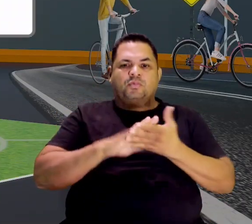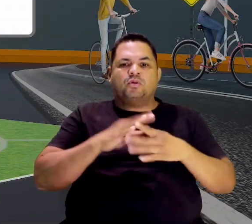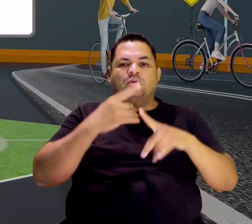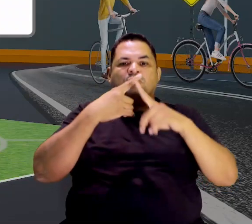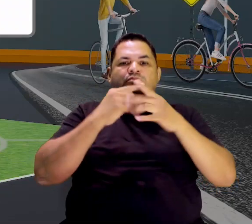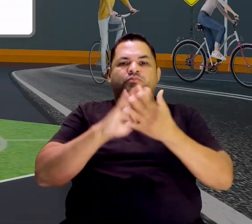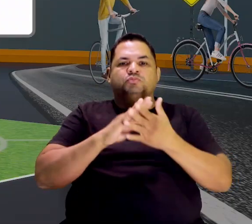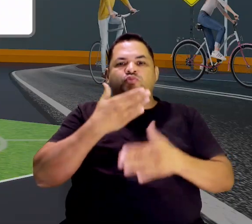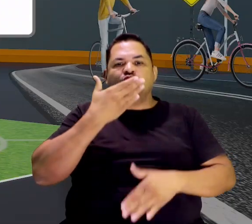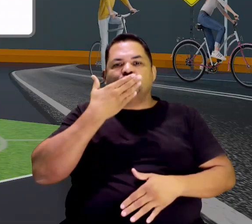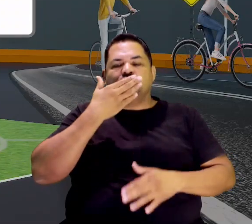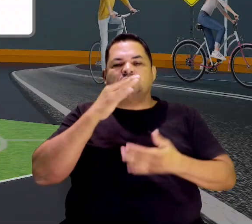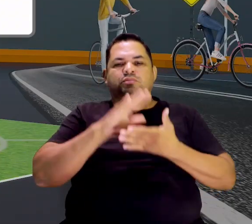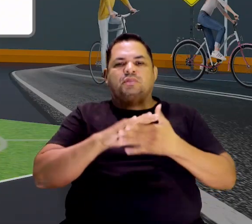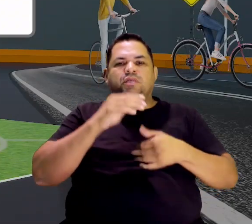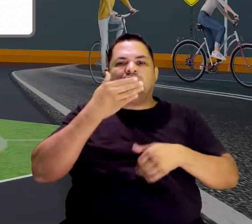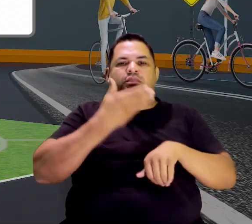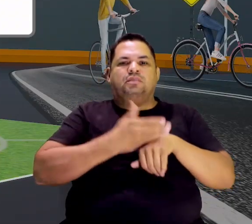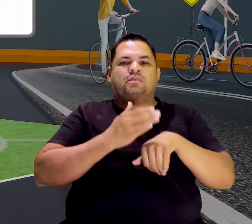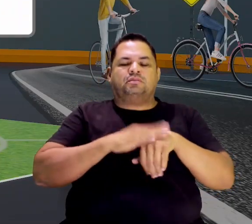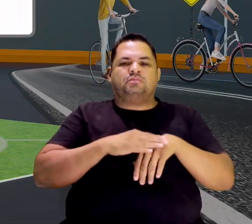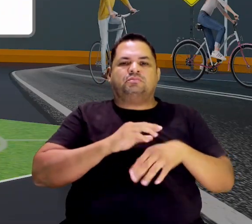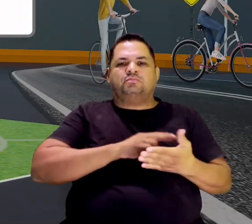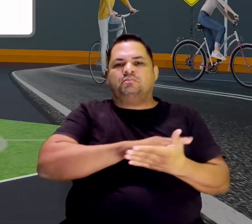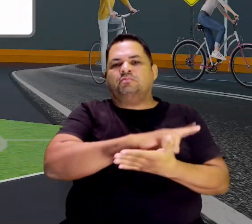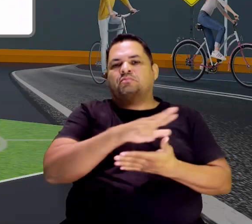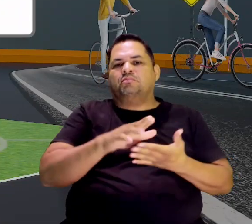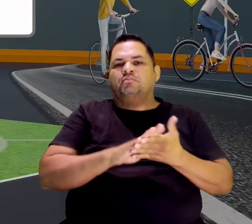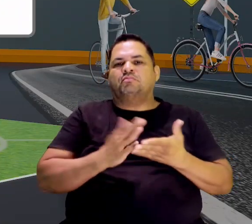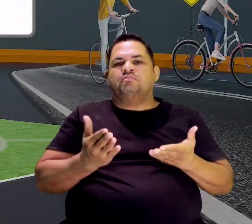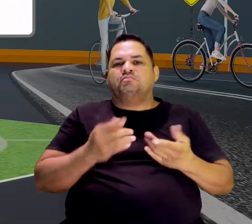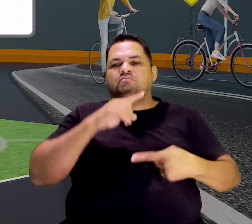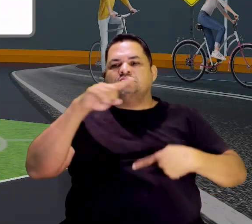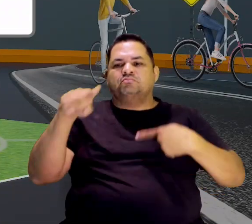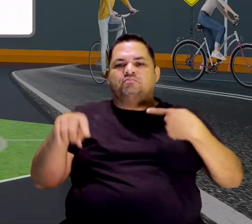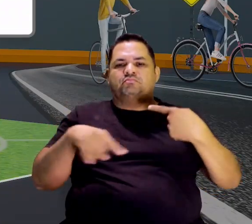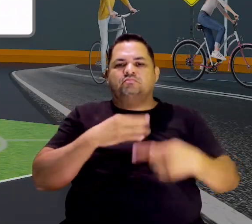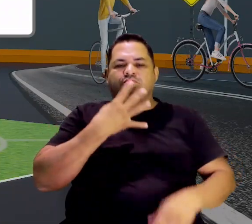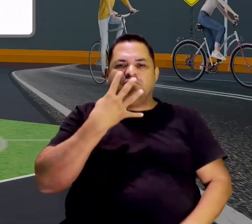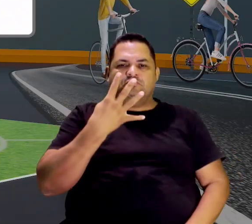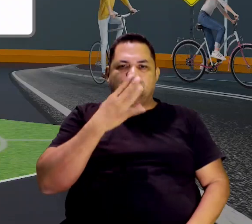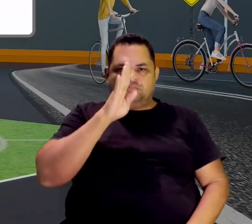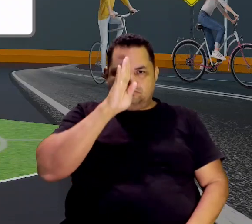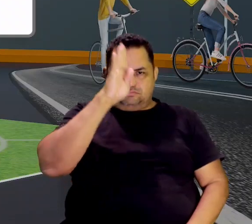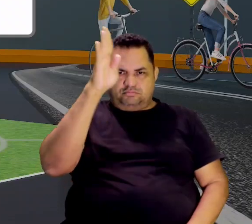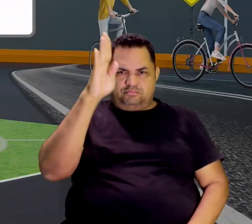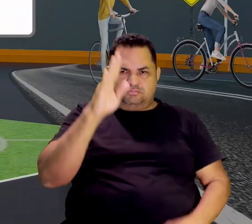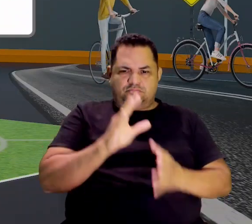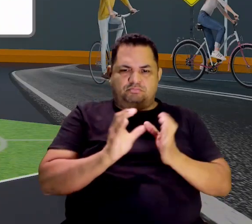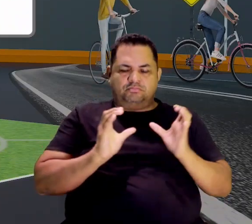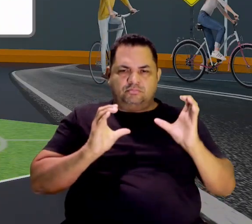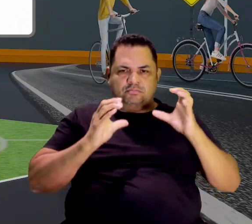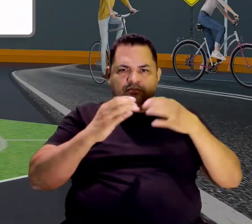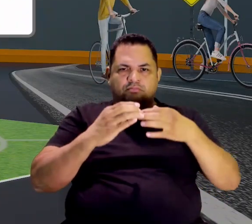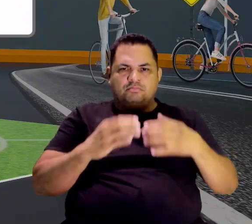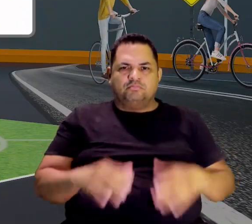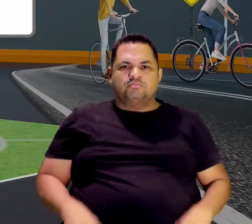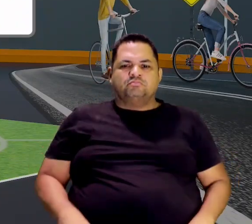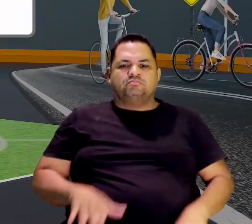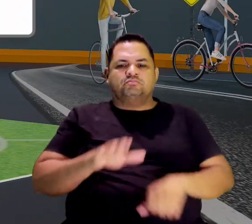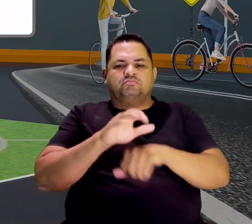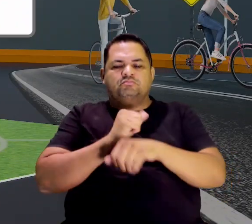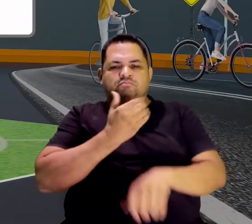outra, né? Posiciona bem as tuas mãos, deixa os braços estendidos, né? As mãos aqui, os dedos apoiados, os polegares aqui